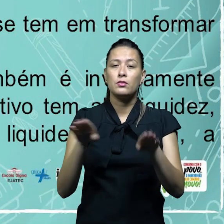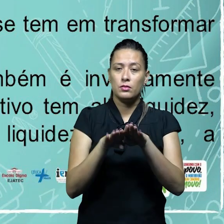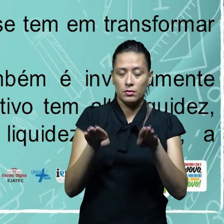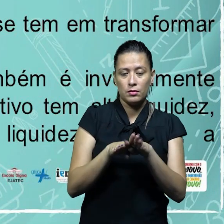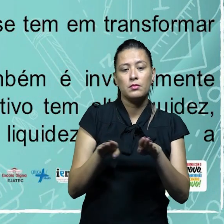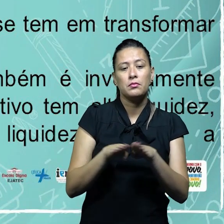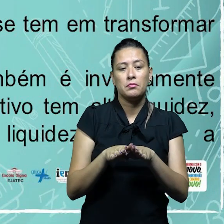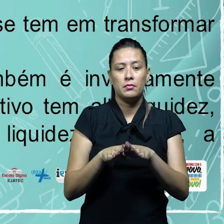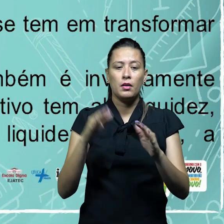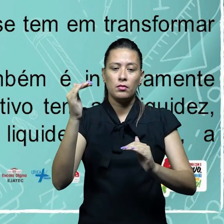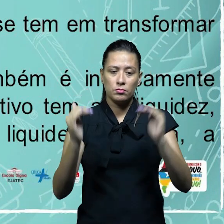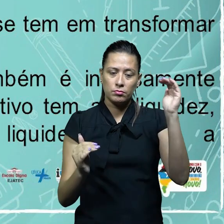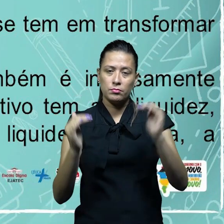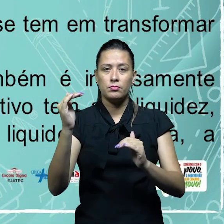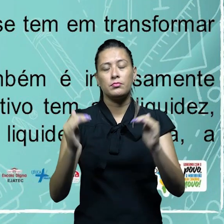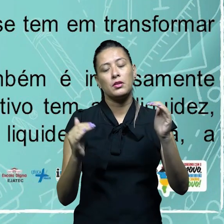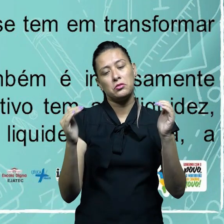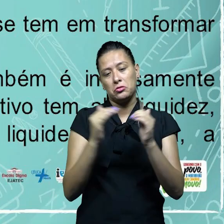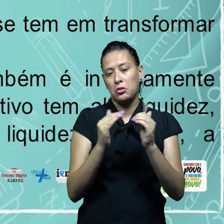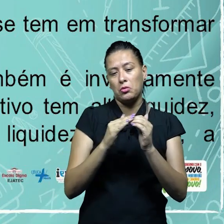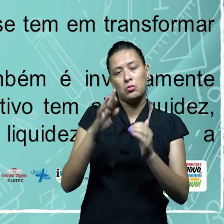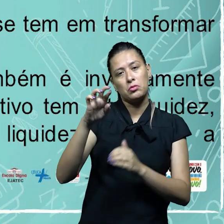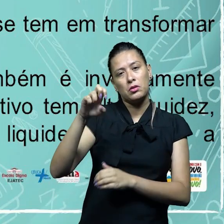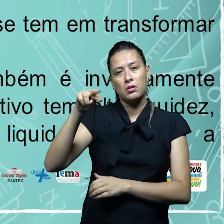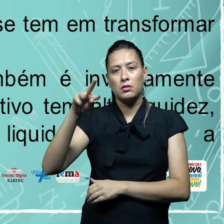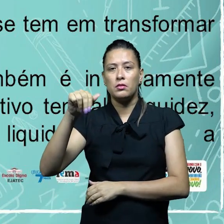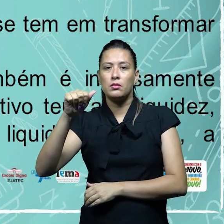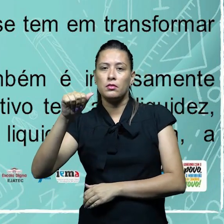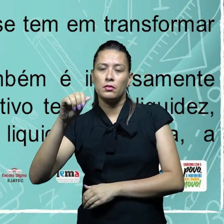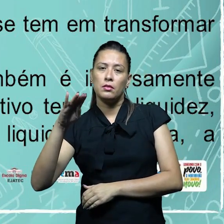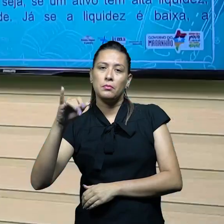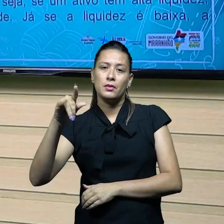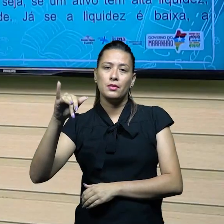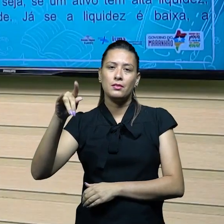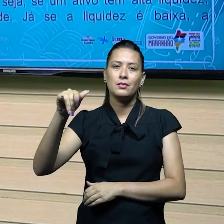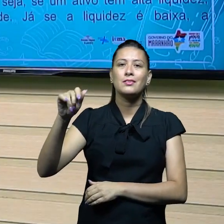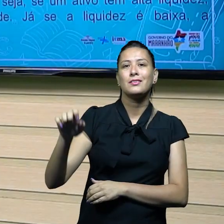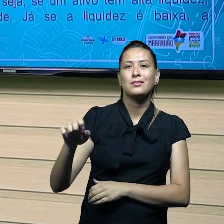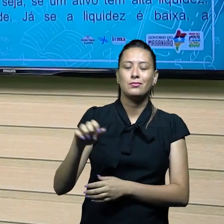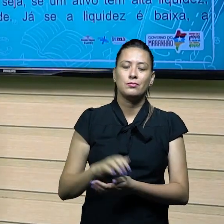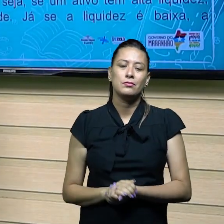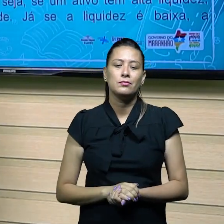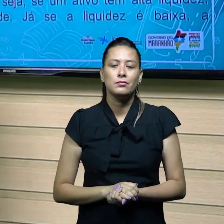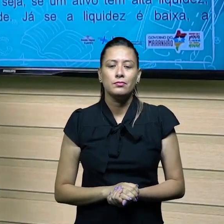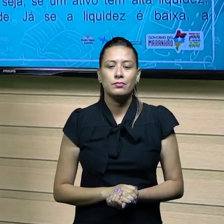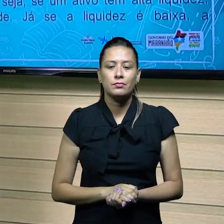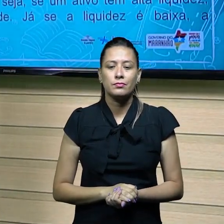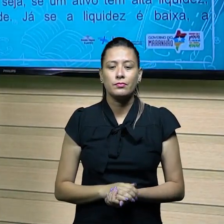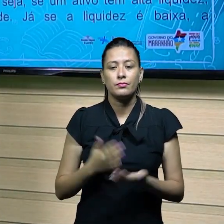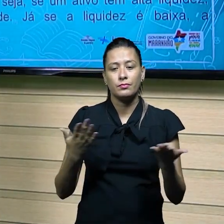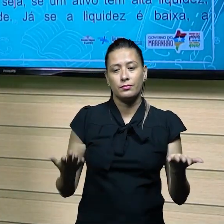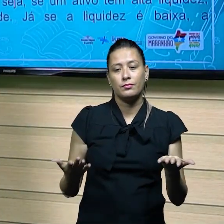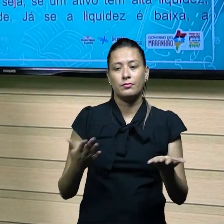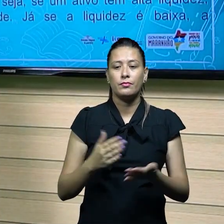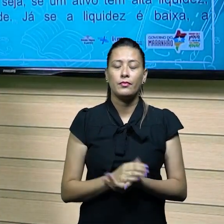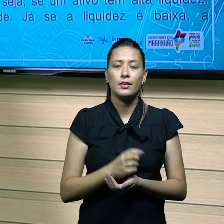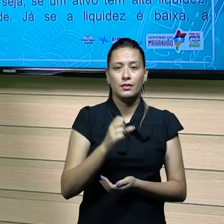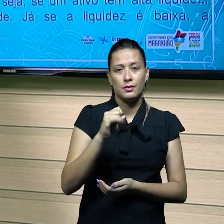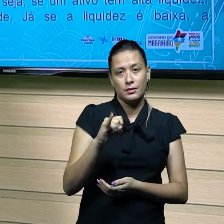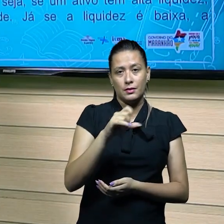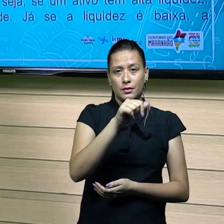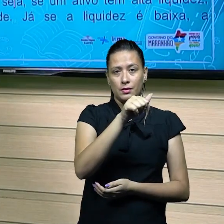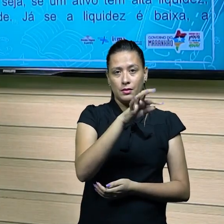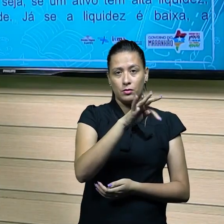um ativo tem alta liquidez, menor será a sua rentabilidade. Ou seja, a partir do momento que eu consigo pegar aquele ativo, transformar em